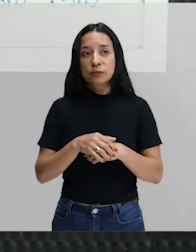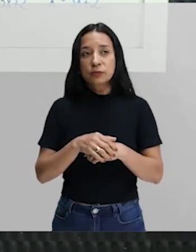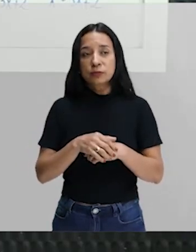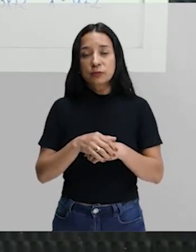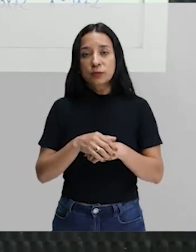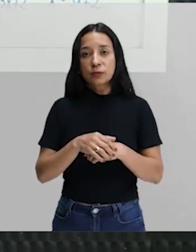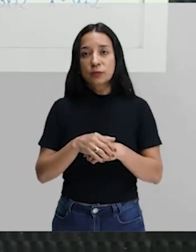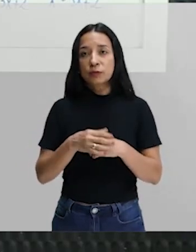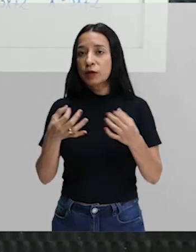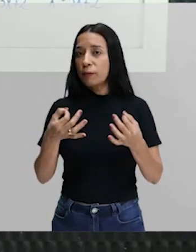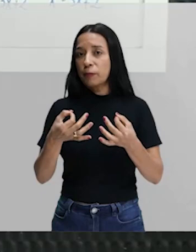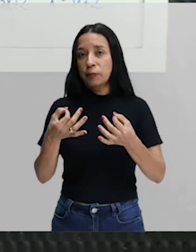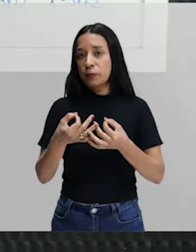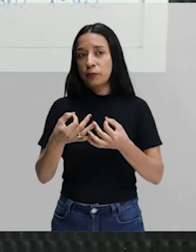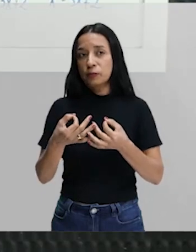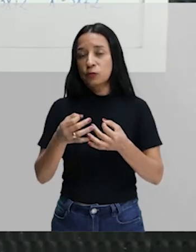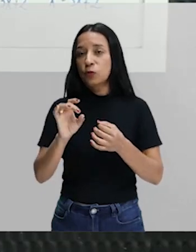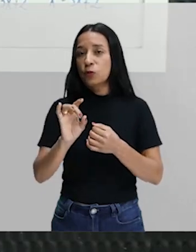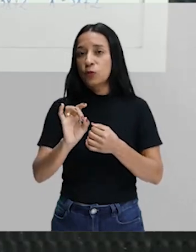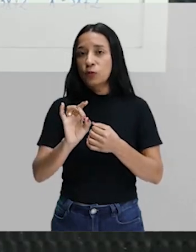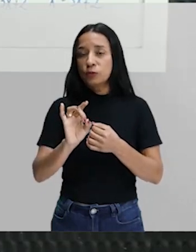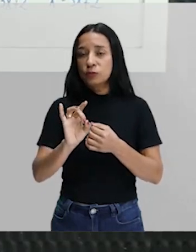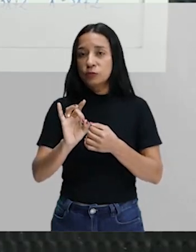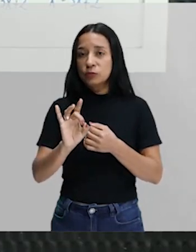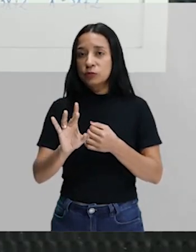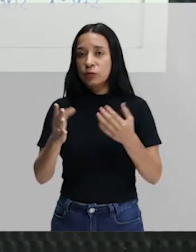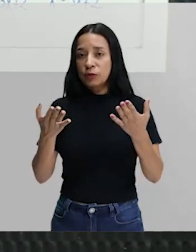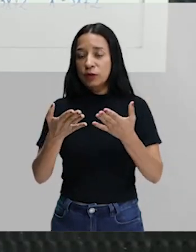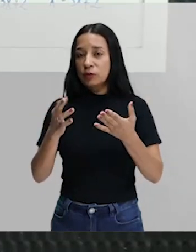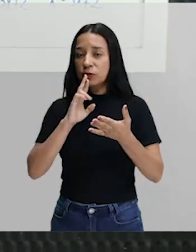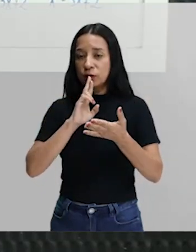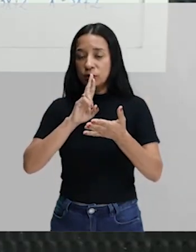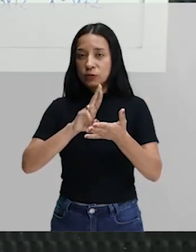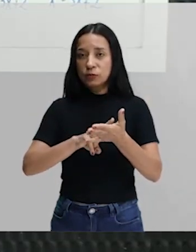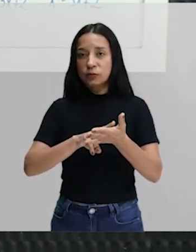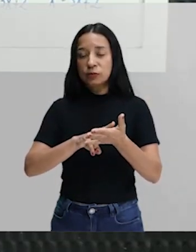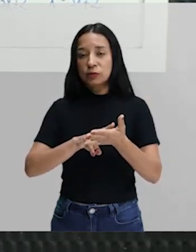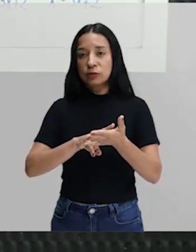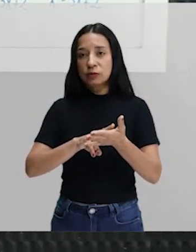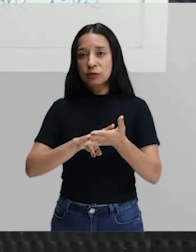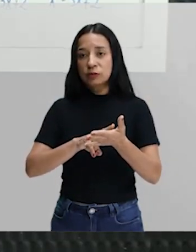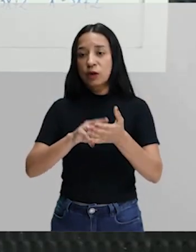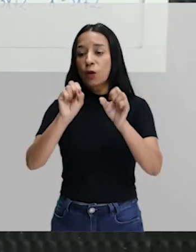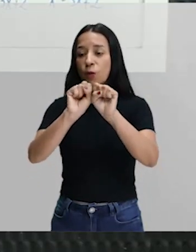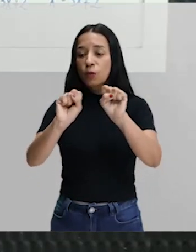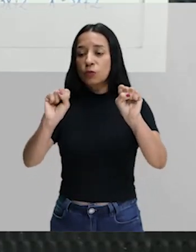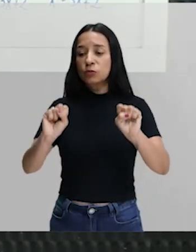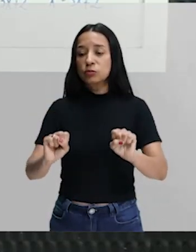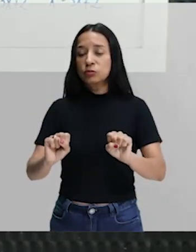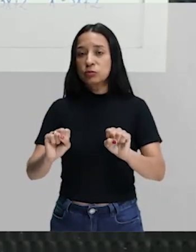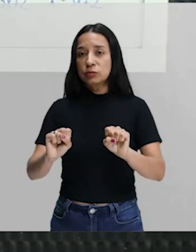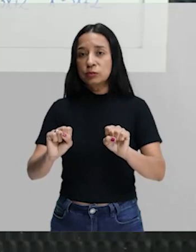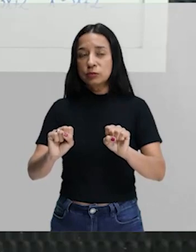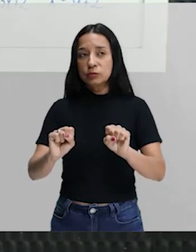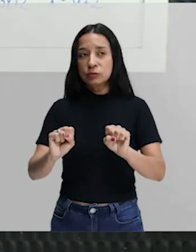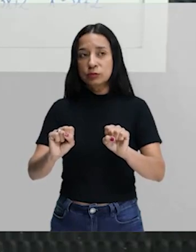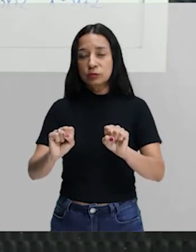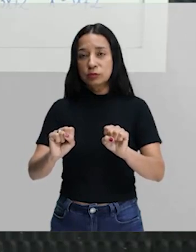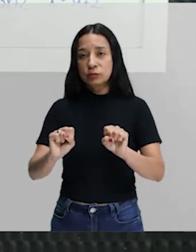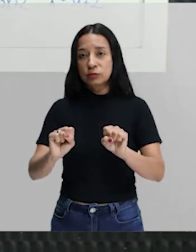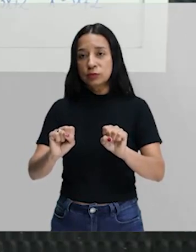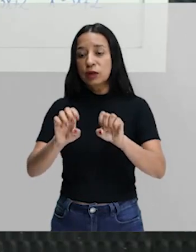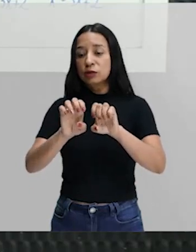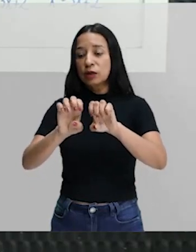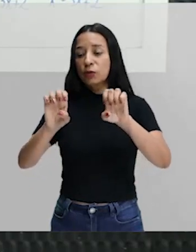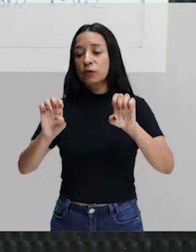Certo? Pronto, turma. Isso aqui basta você agora resolver esse sistema aqui, ó. Sistema